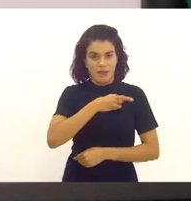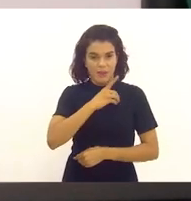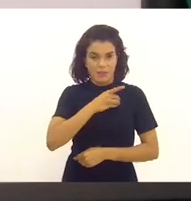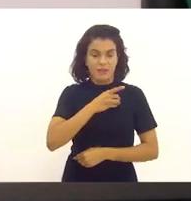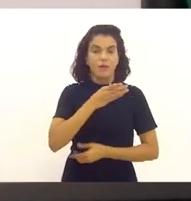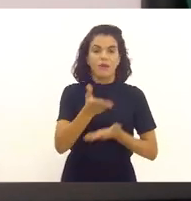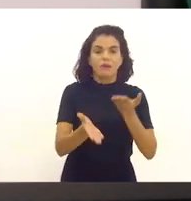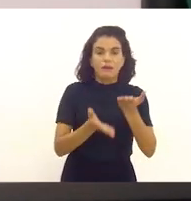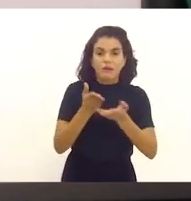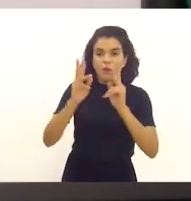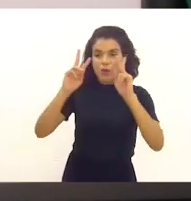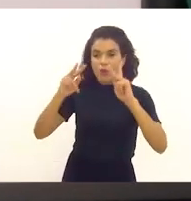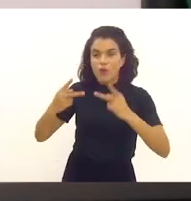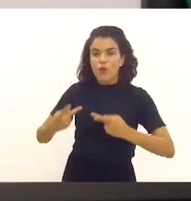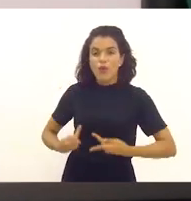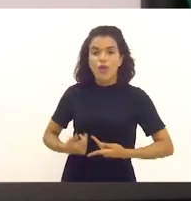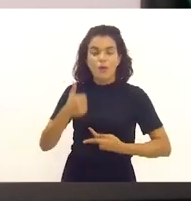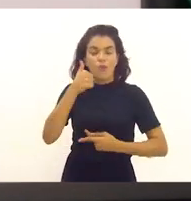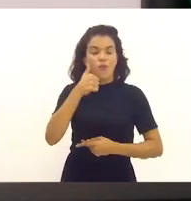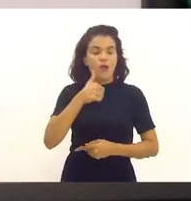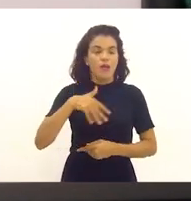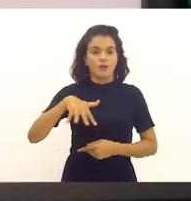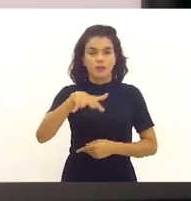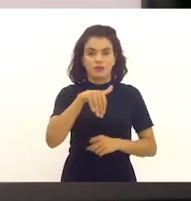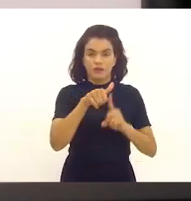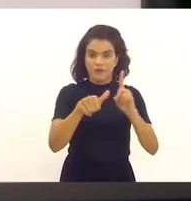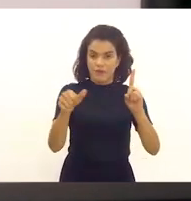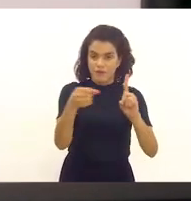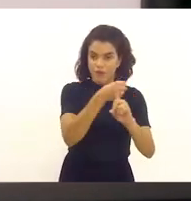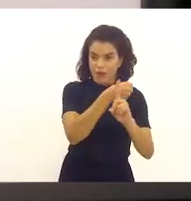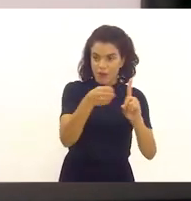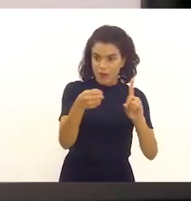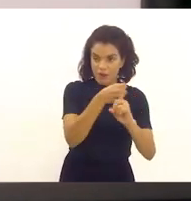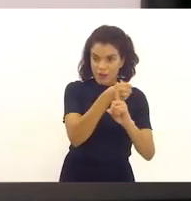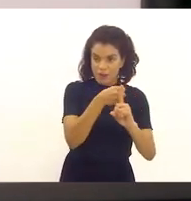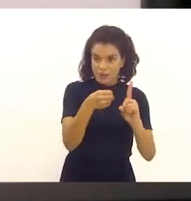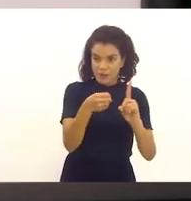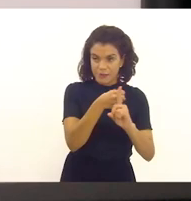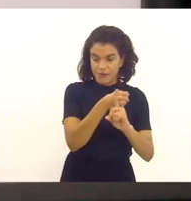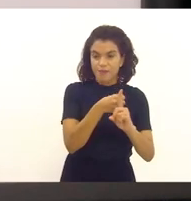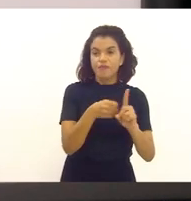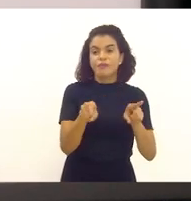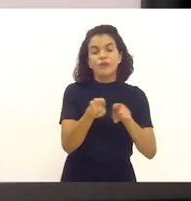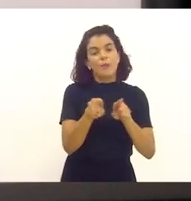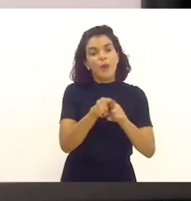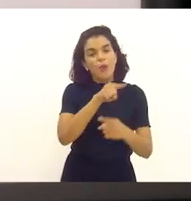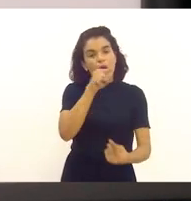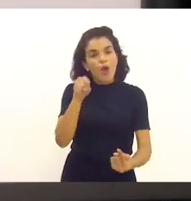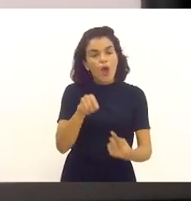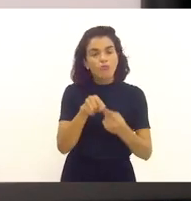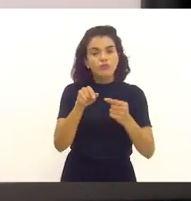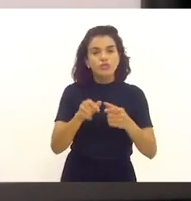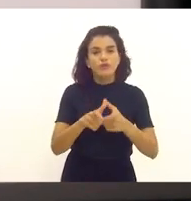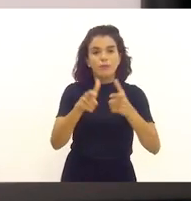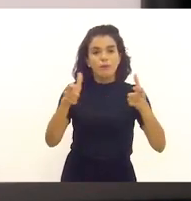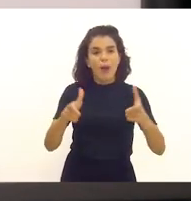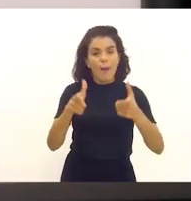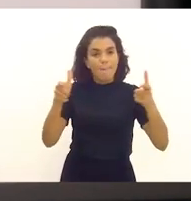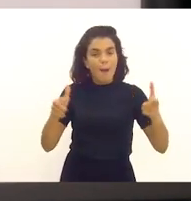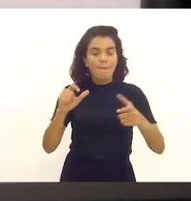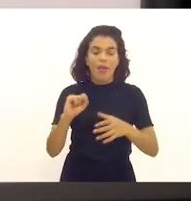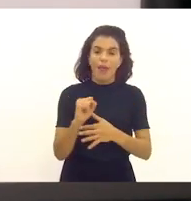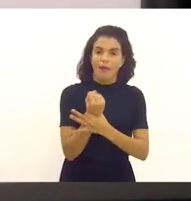humanizado para mulheres em situação de violência e como forma de ampliar cada vez mais a garantia das mulheres